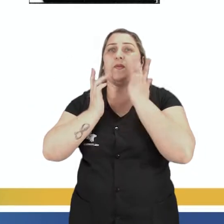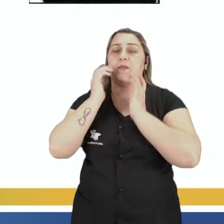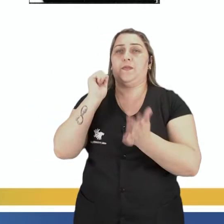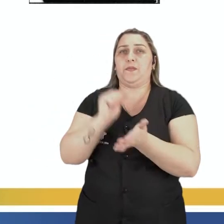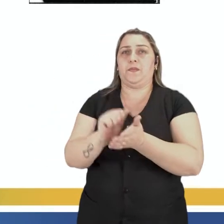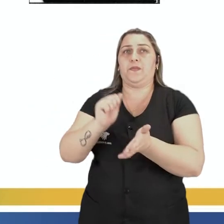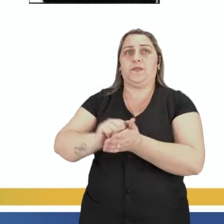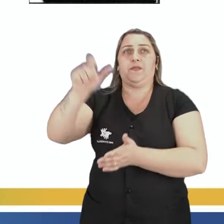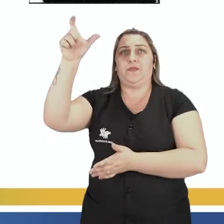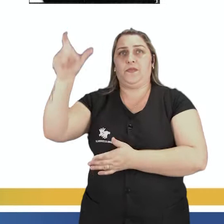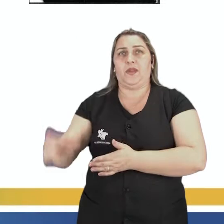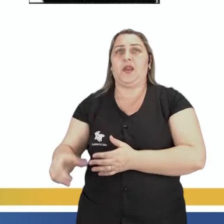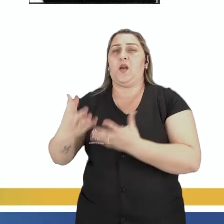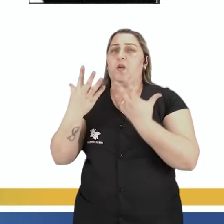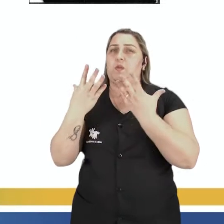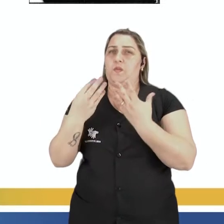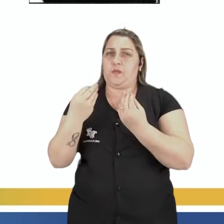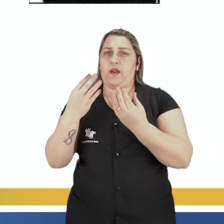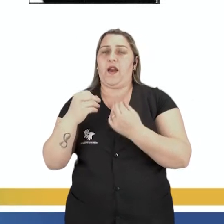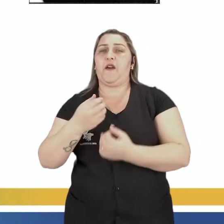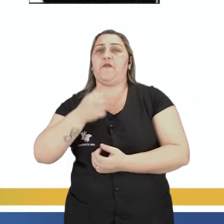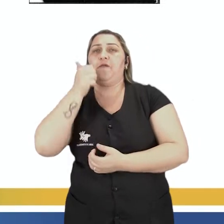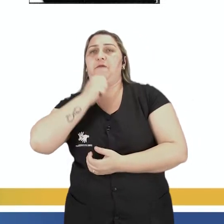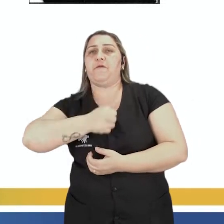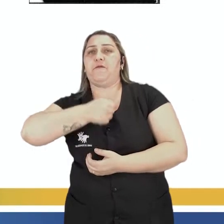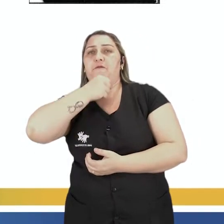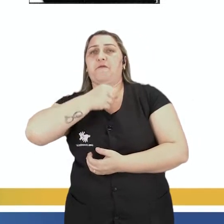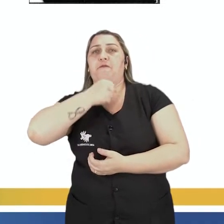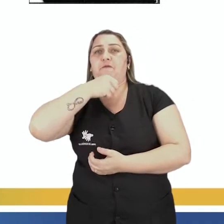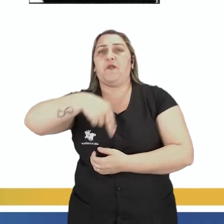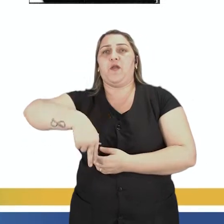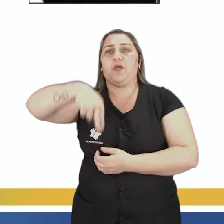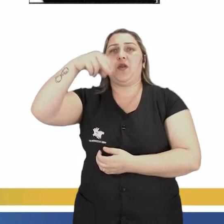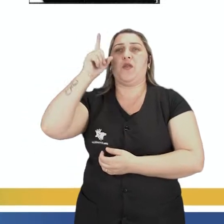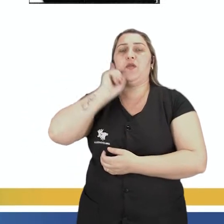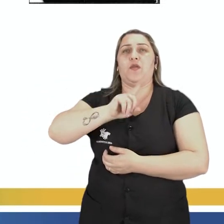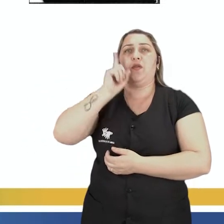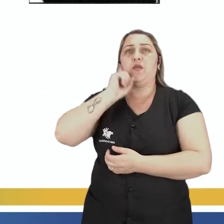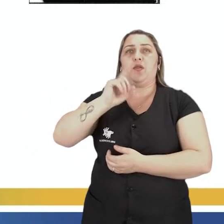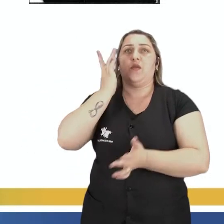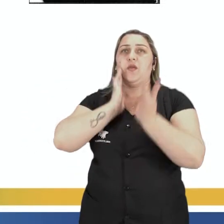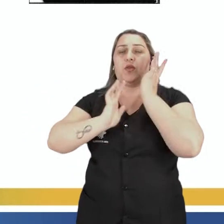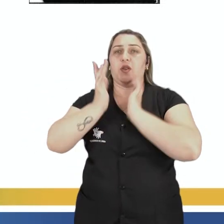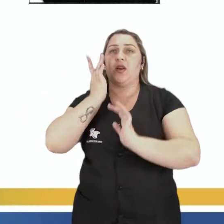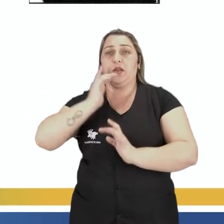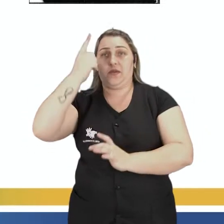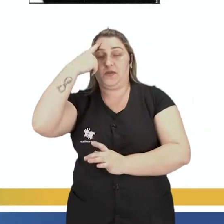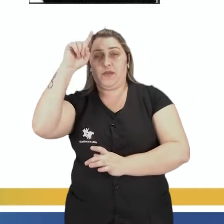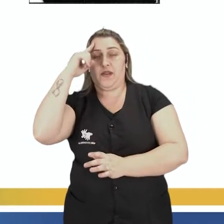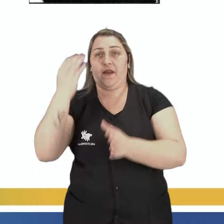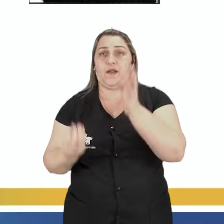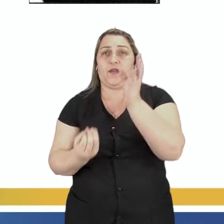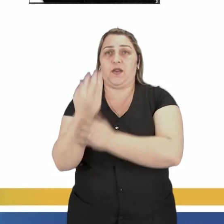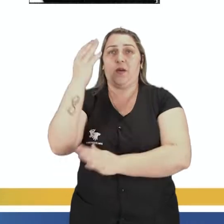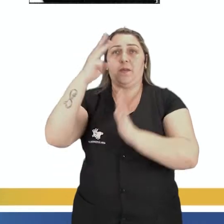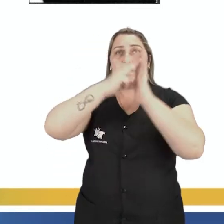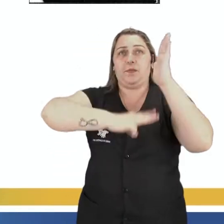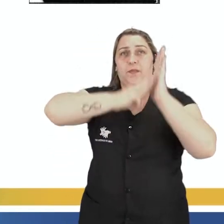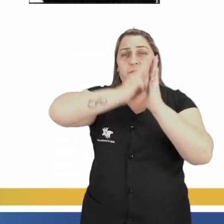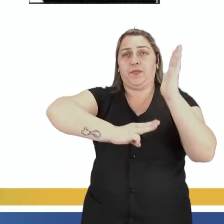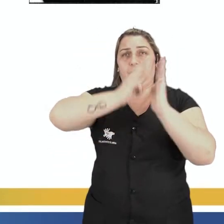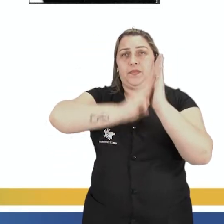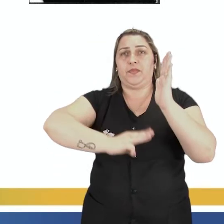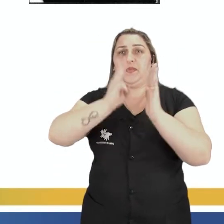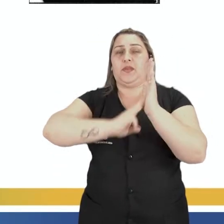é considerada por muitos como a avó norte-americana do teatro improvisacional. Ela criou uma metodologia